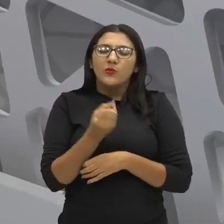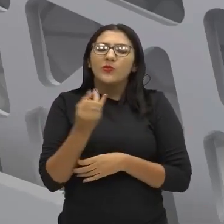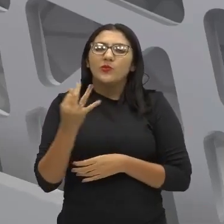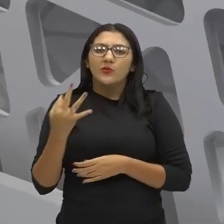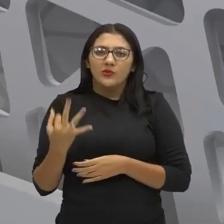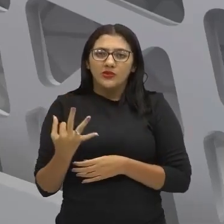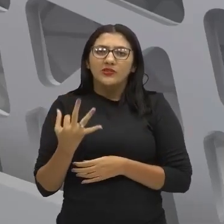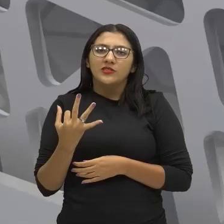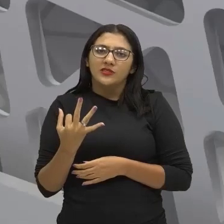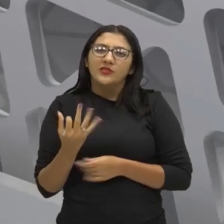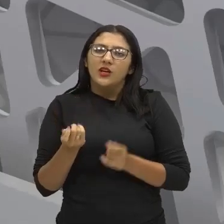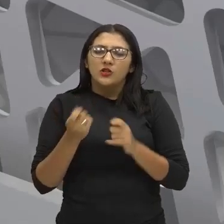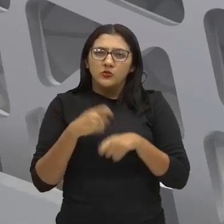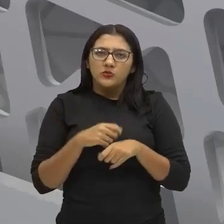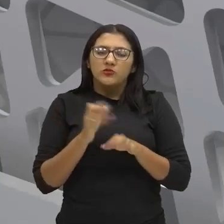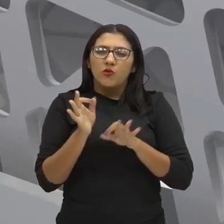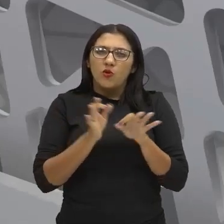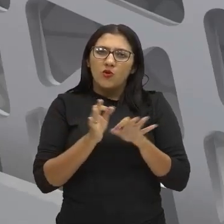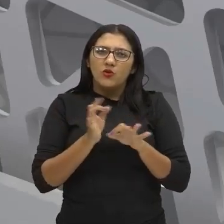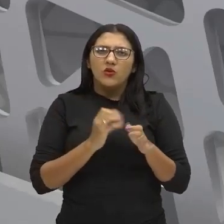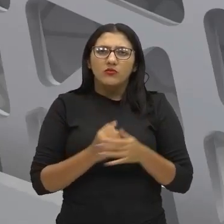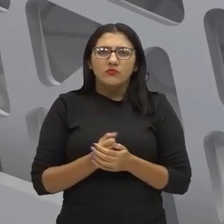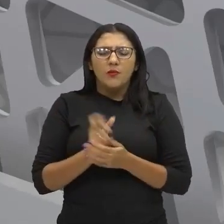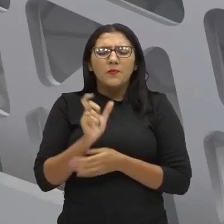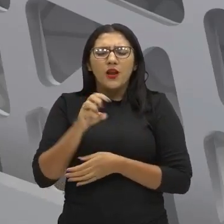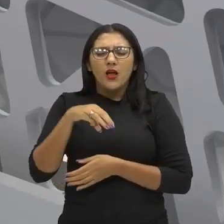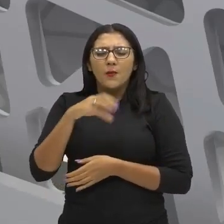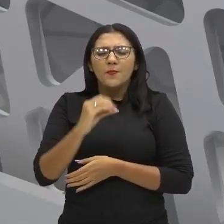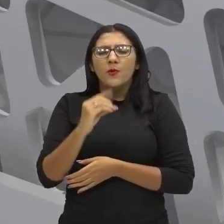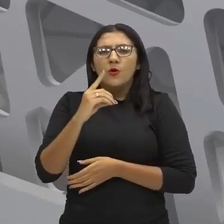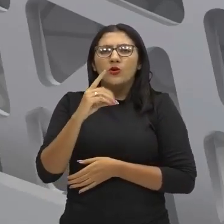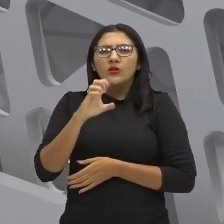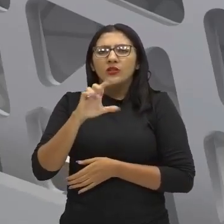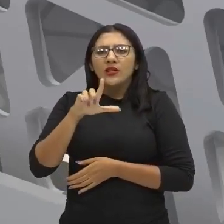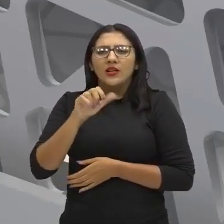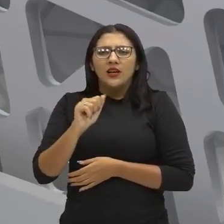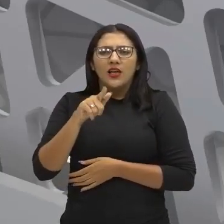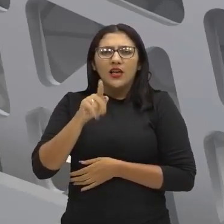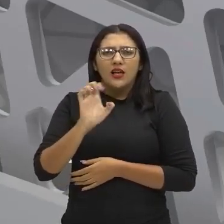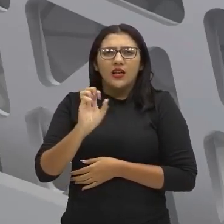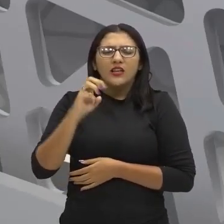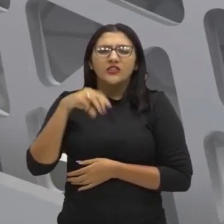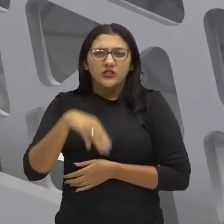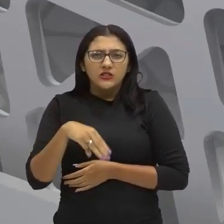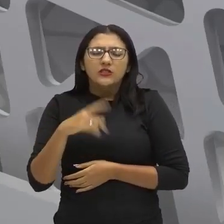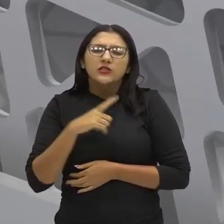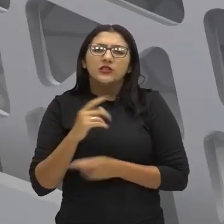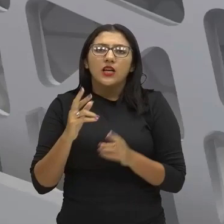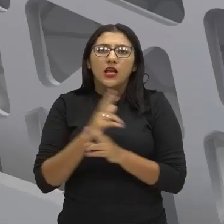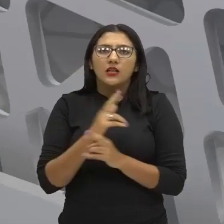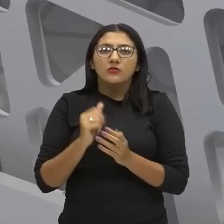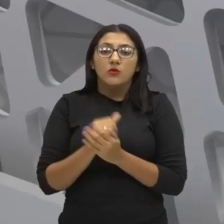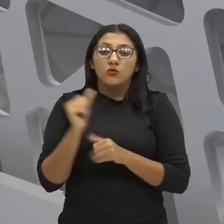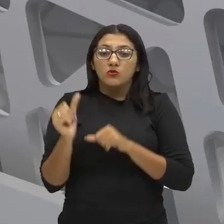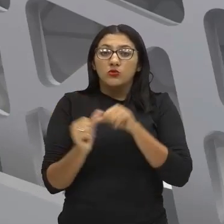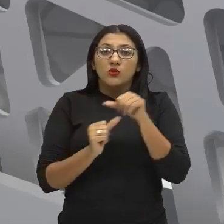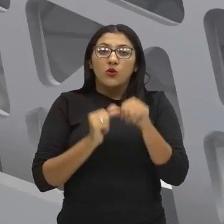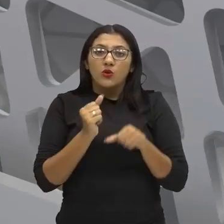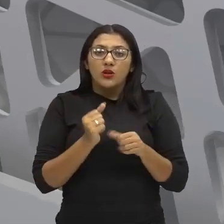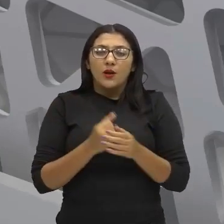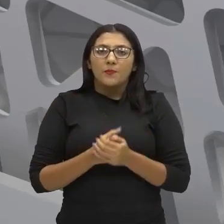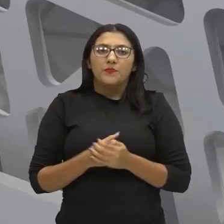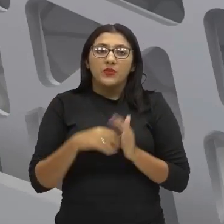determinada modelagem. O que é uma modelagem que o professor Aldemir está falando? É fazer a transcrição de